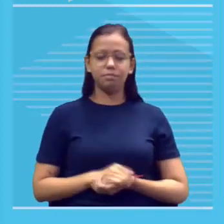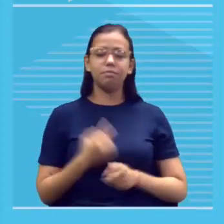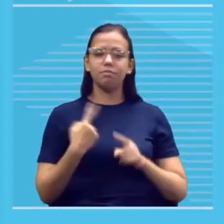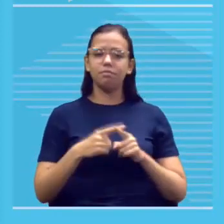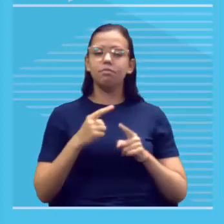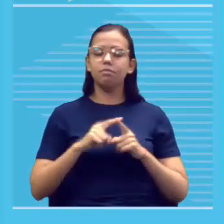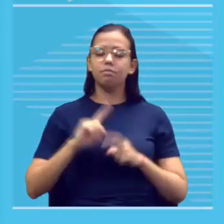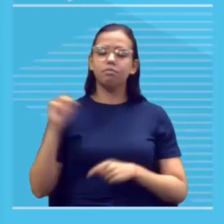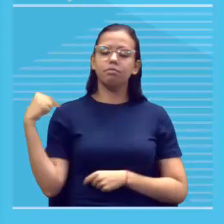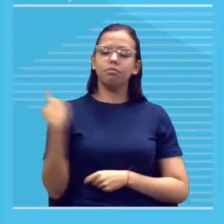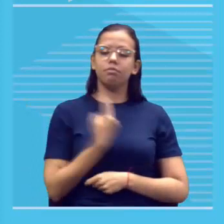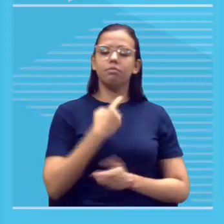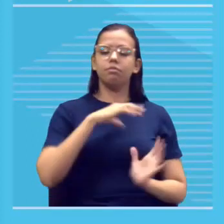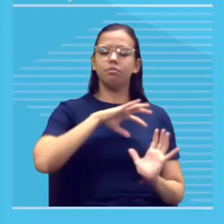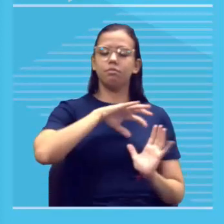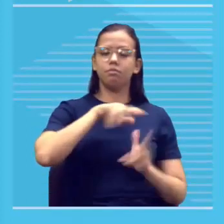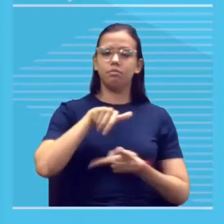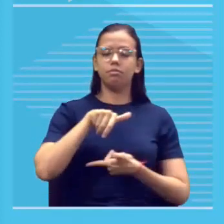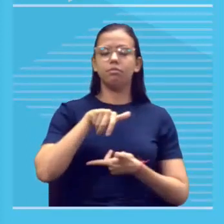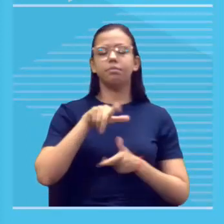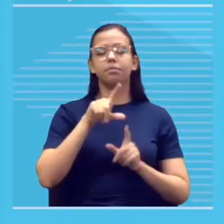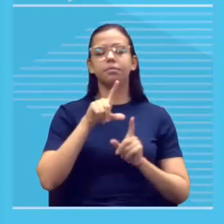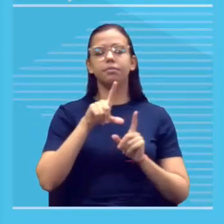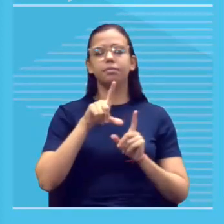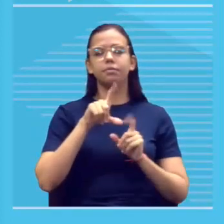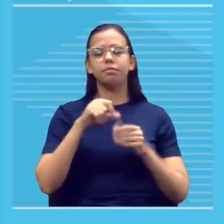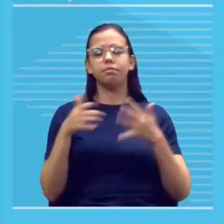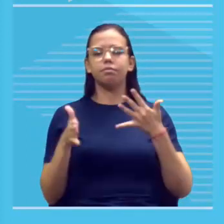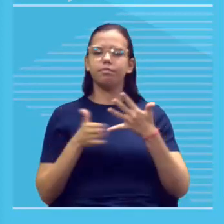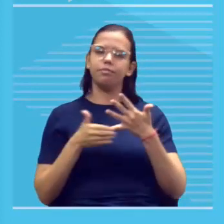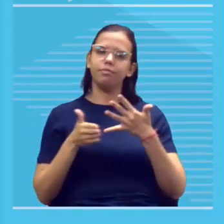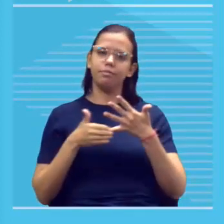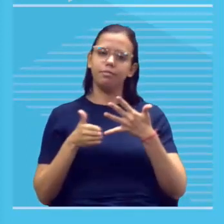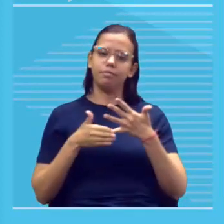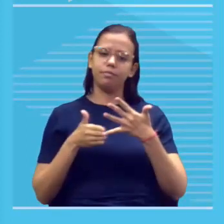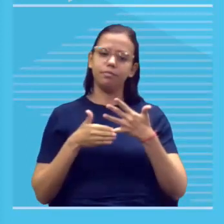mundo de espíritos não o mundo nós somos um mundo inferior